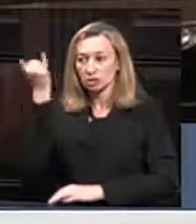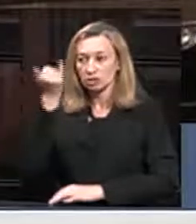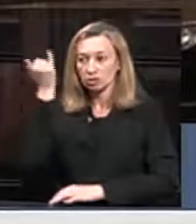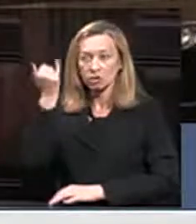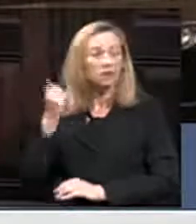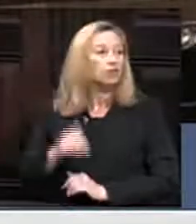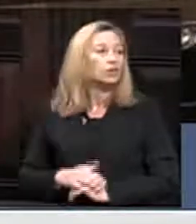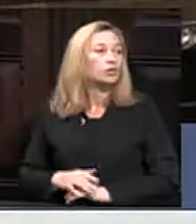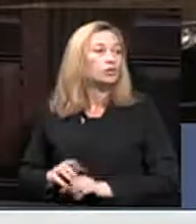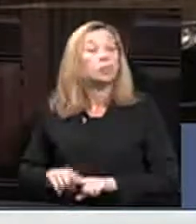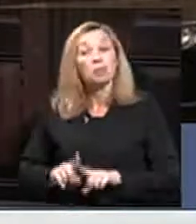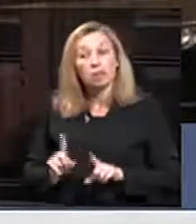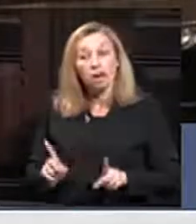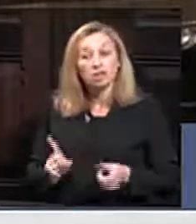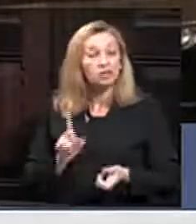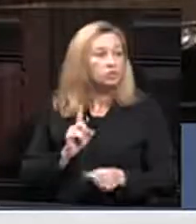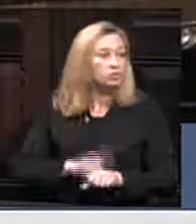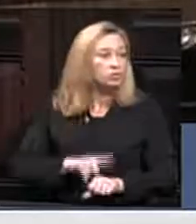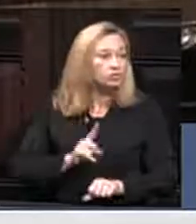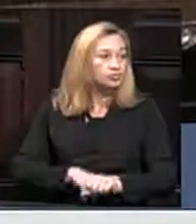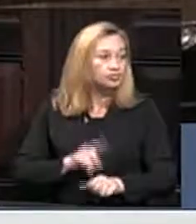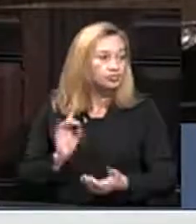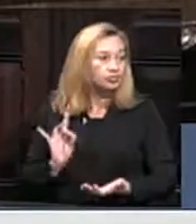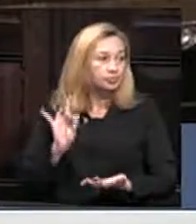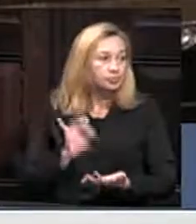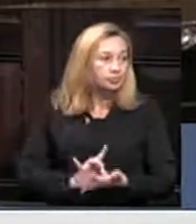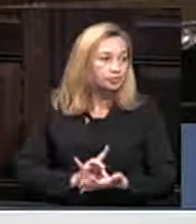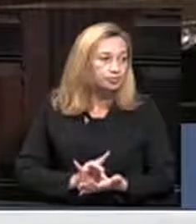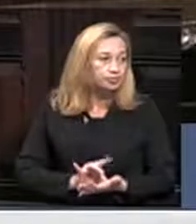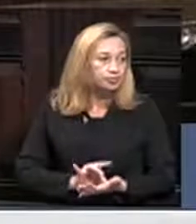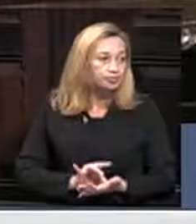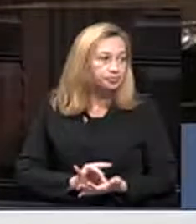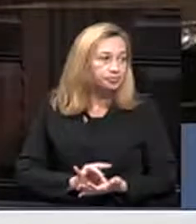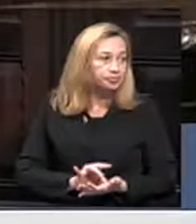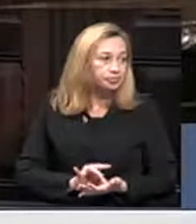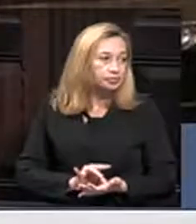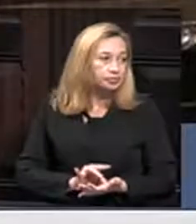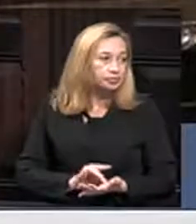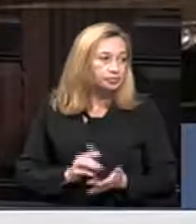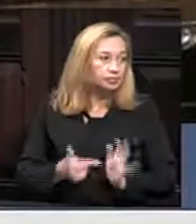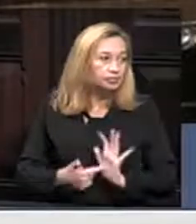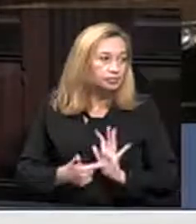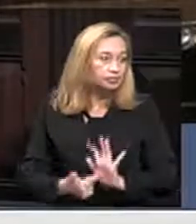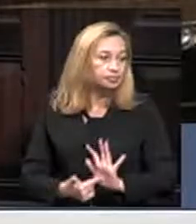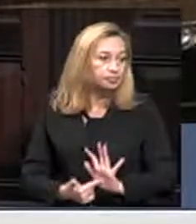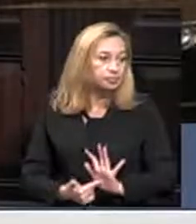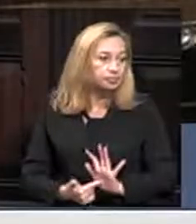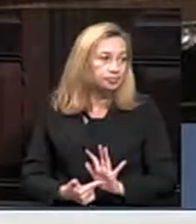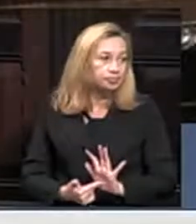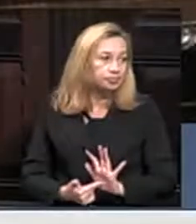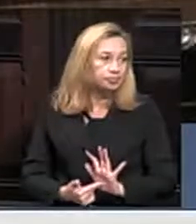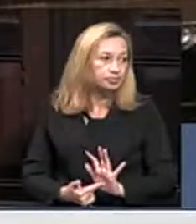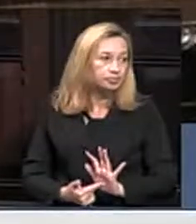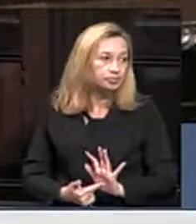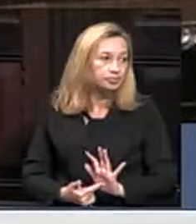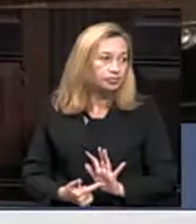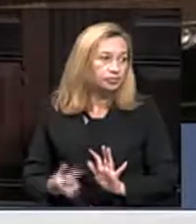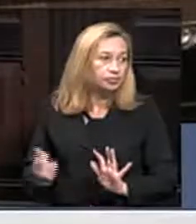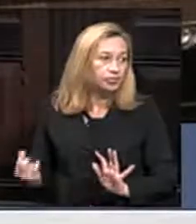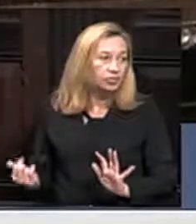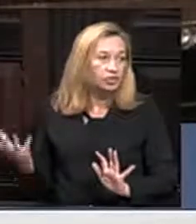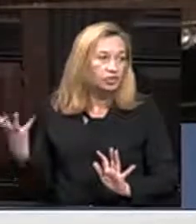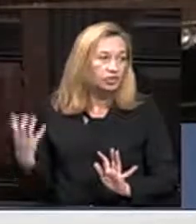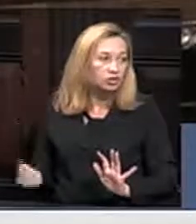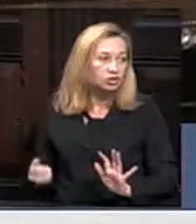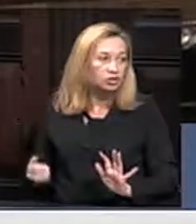rentável, mas que no momento real da sua efetivação mostrou que a arrecadação com a venda da folha de